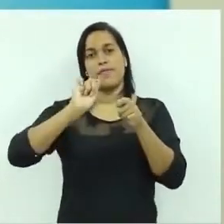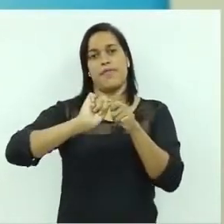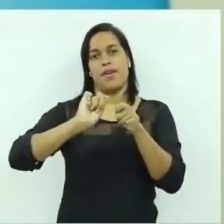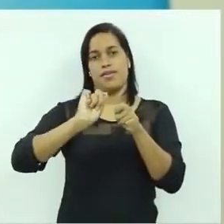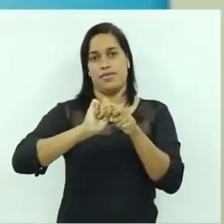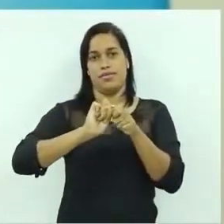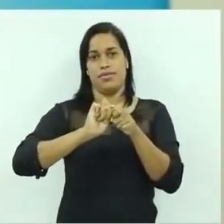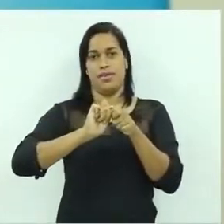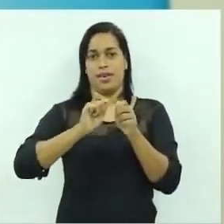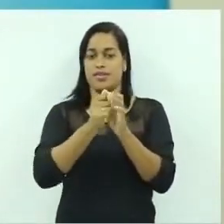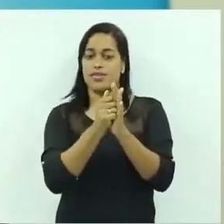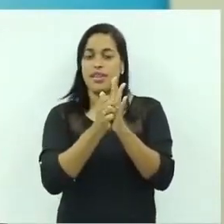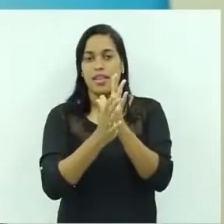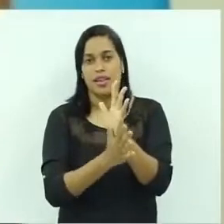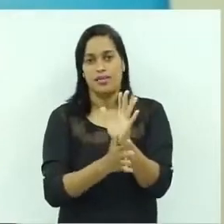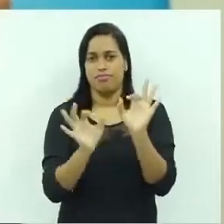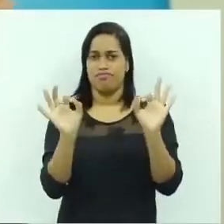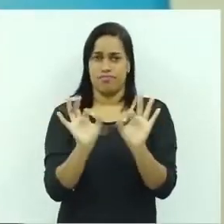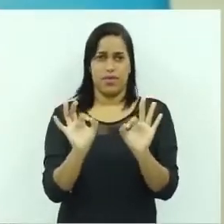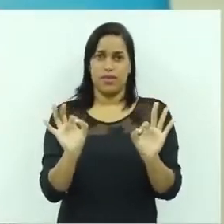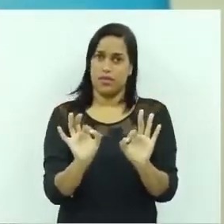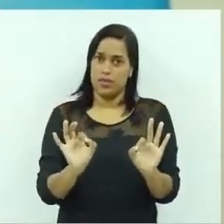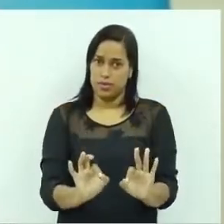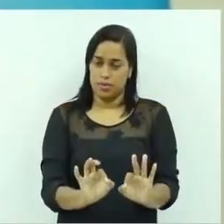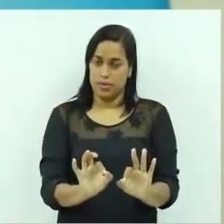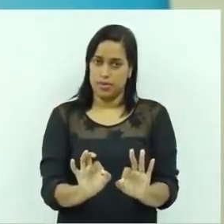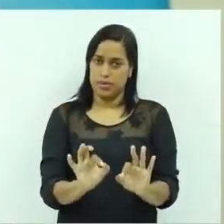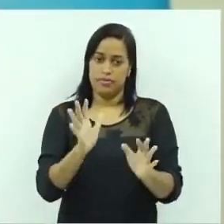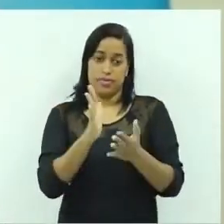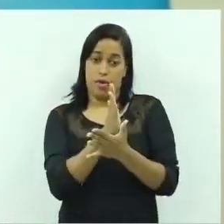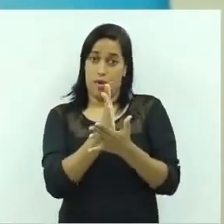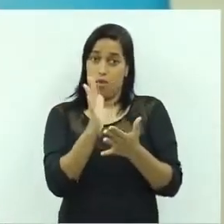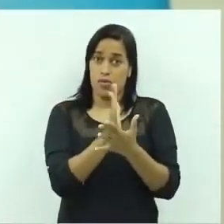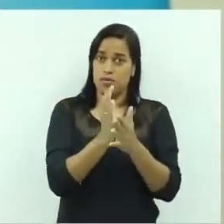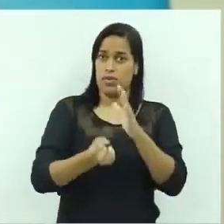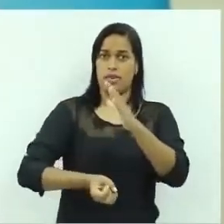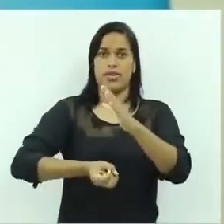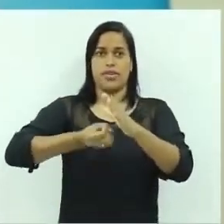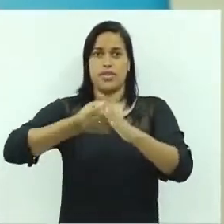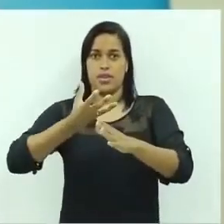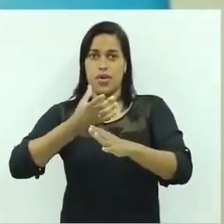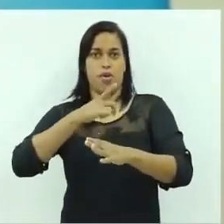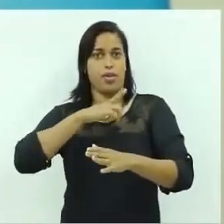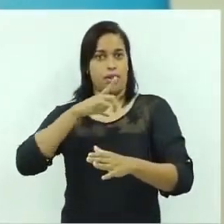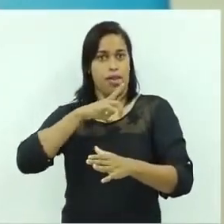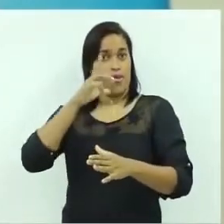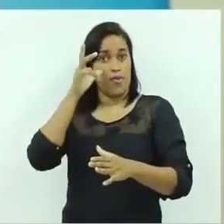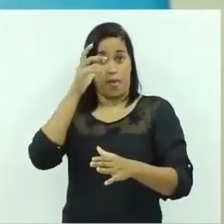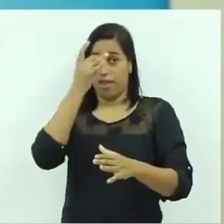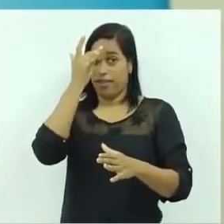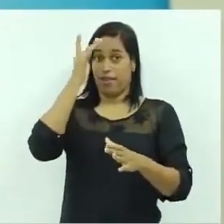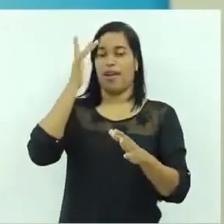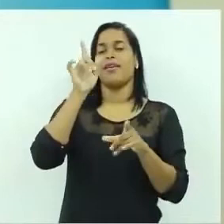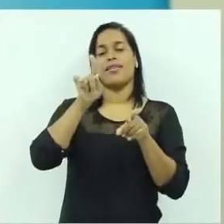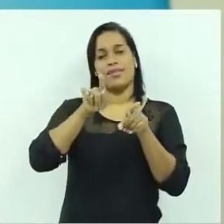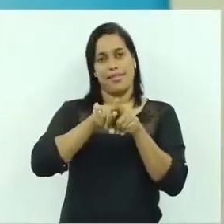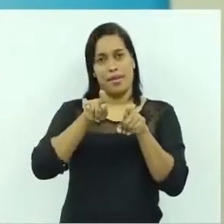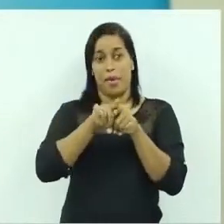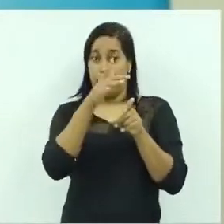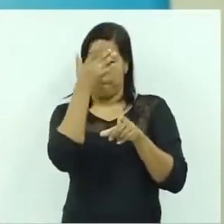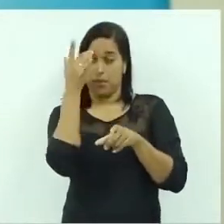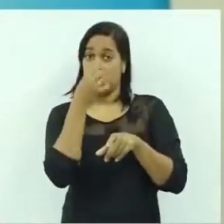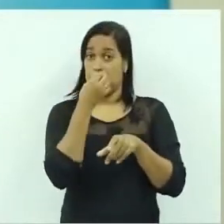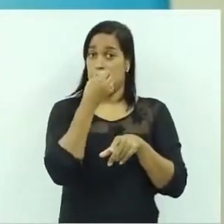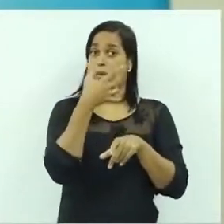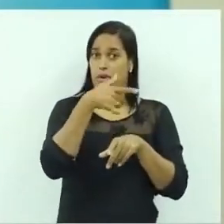execução das atividades. Então, alguém criou, alguém teve uma ideia, alguém chegou em alguma conclusão e aquela pessoa é muito boa de